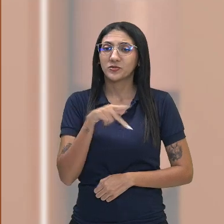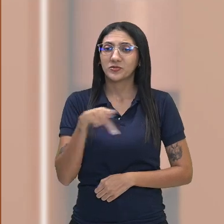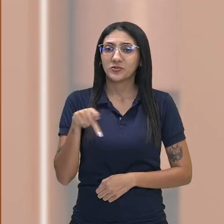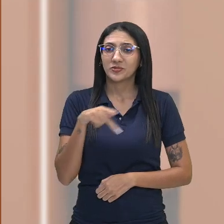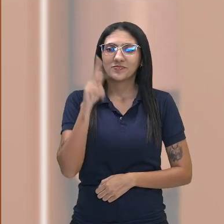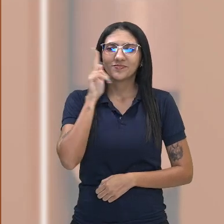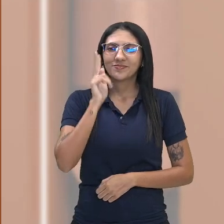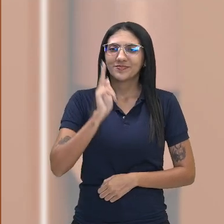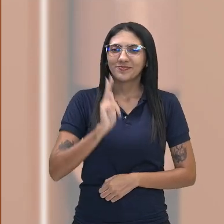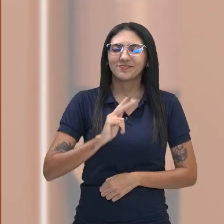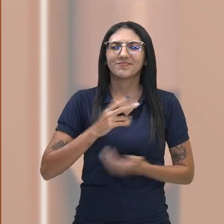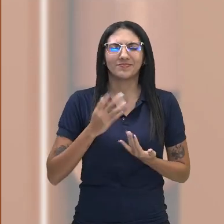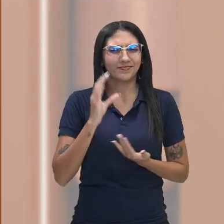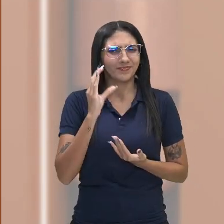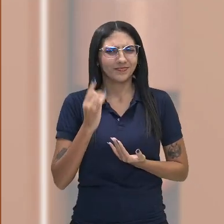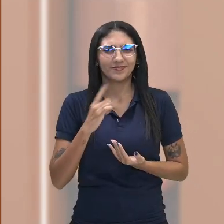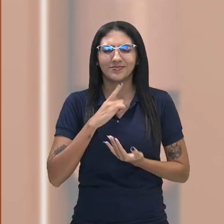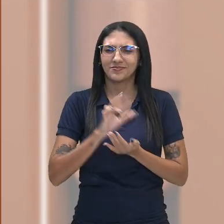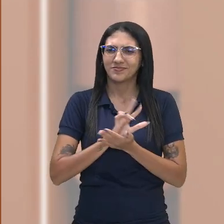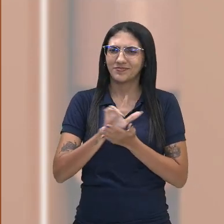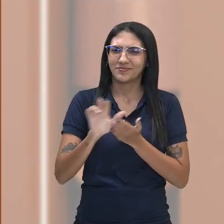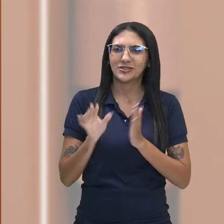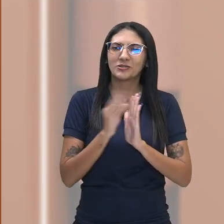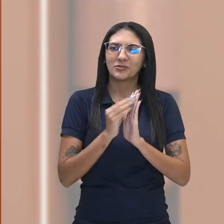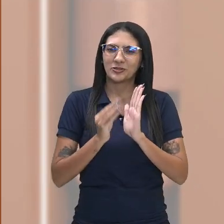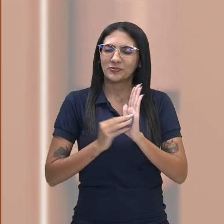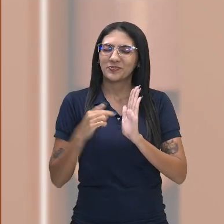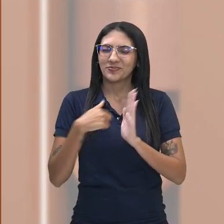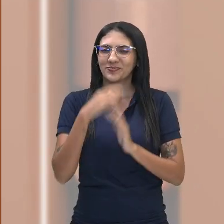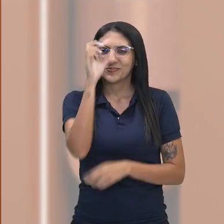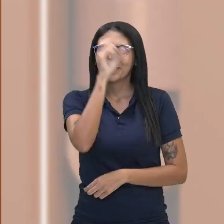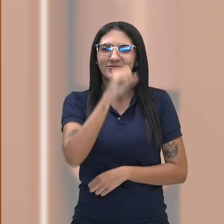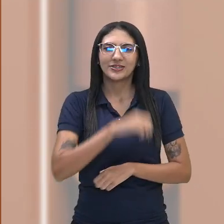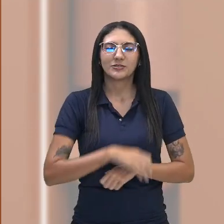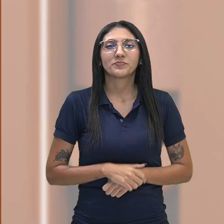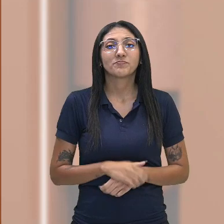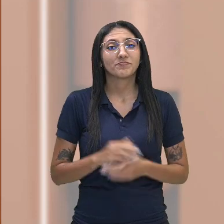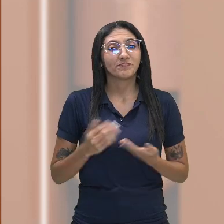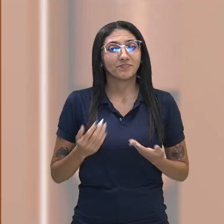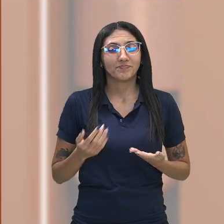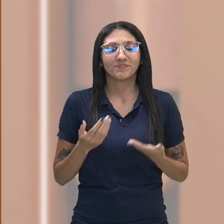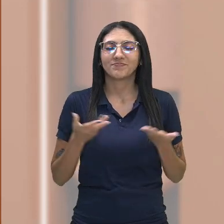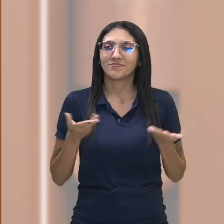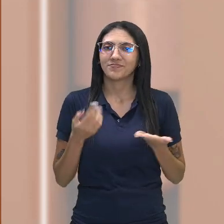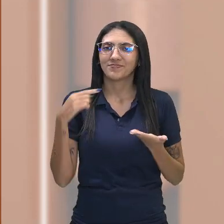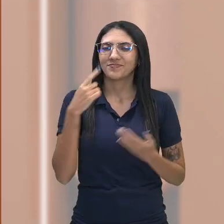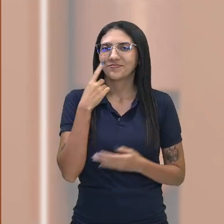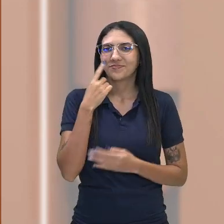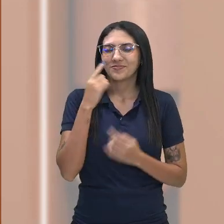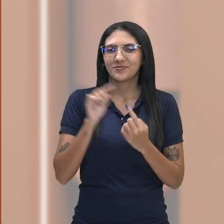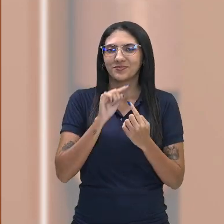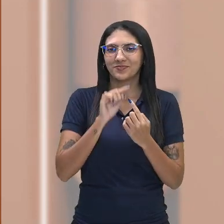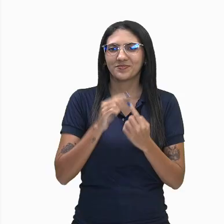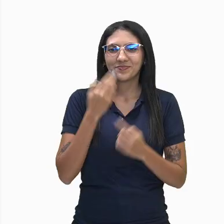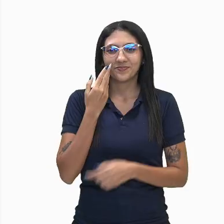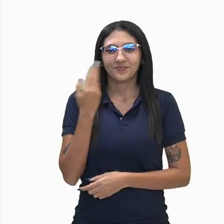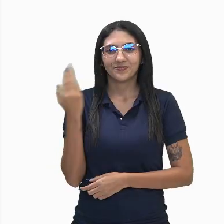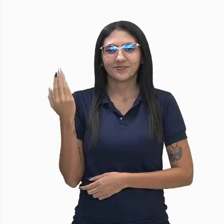tem muita coisa para continuar aprendendo. Então, eu quero convidá-los a verificar o nosso objeto de